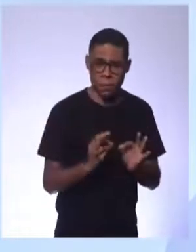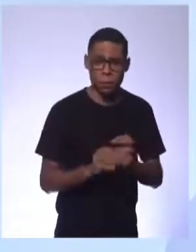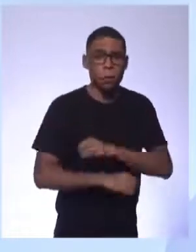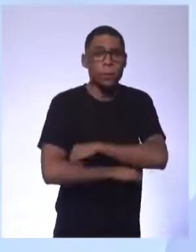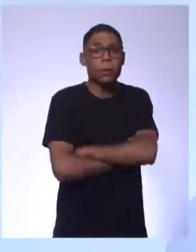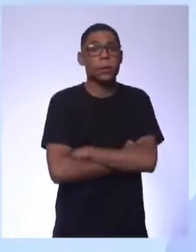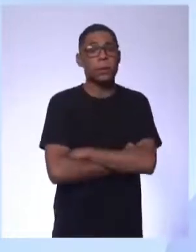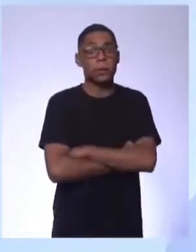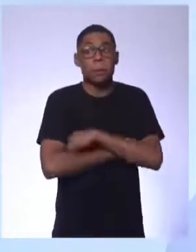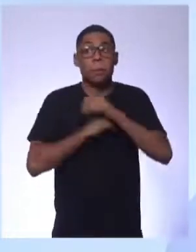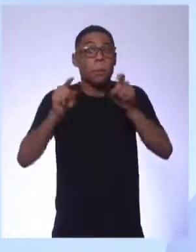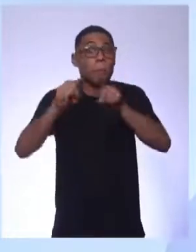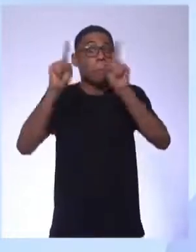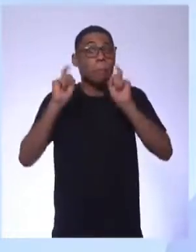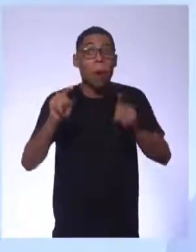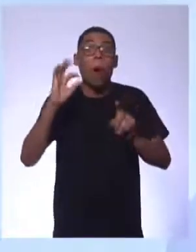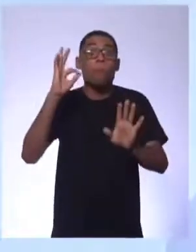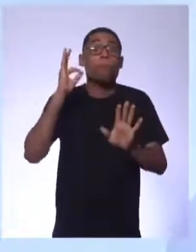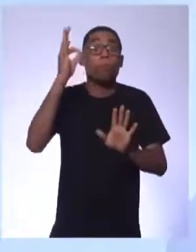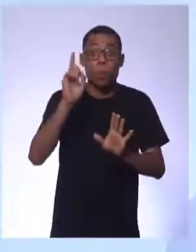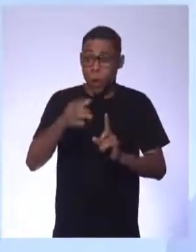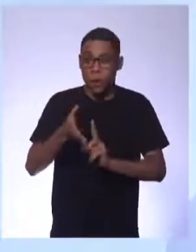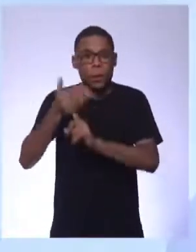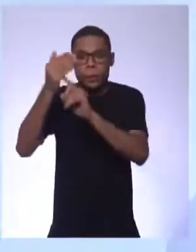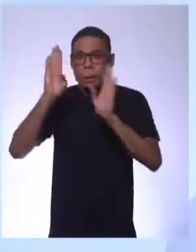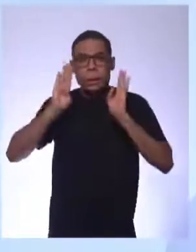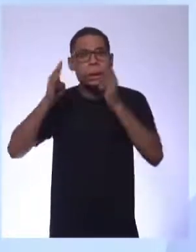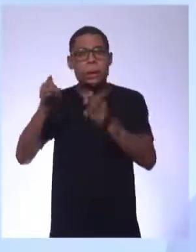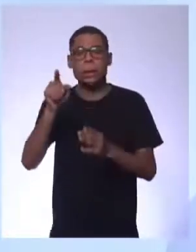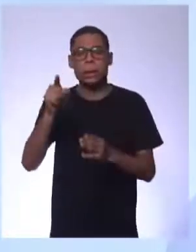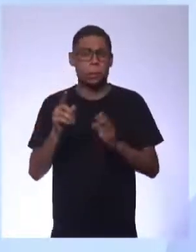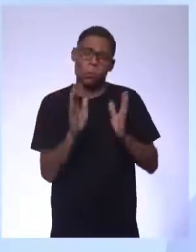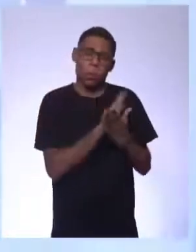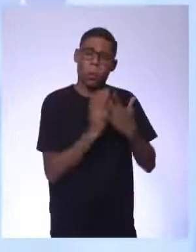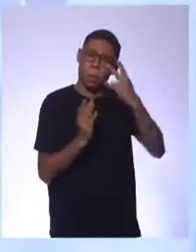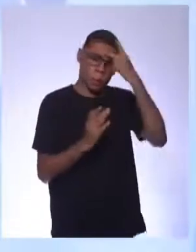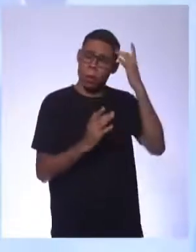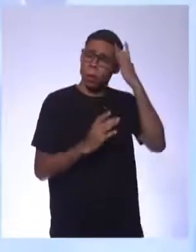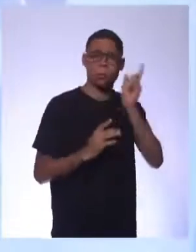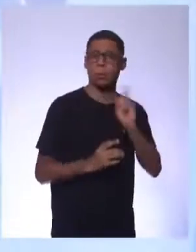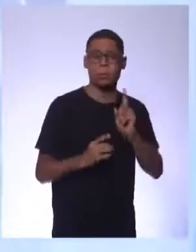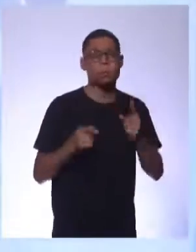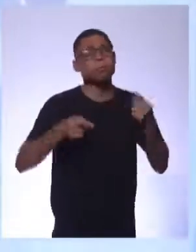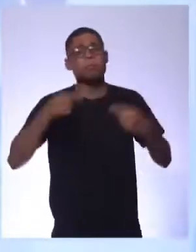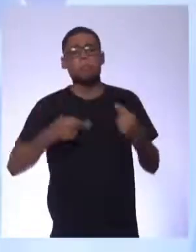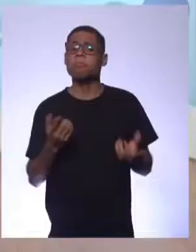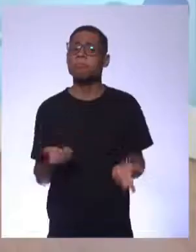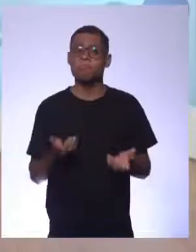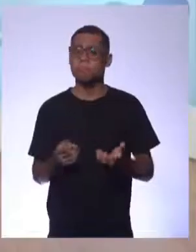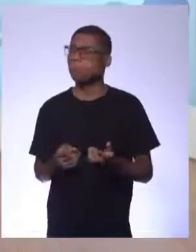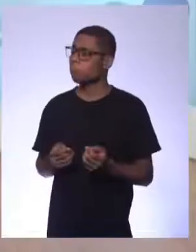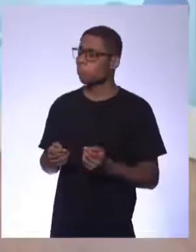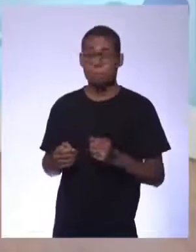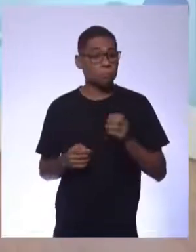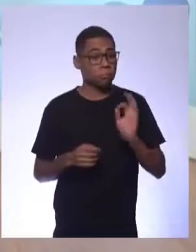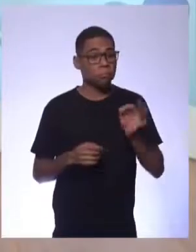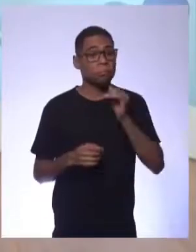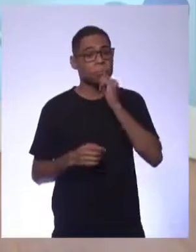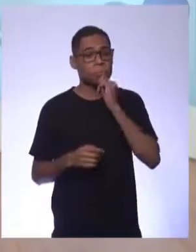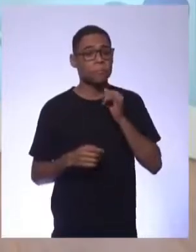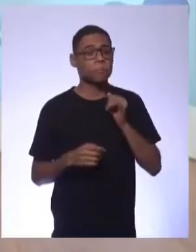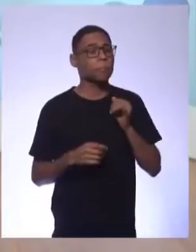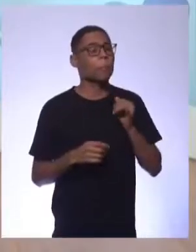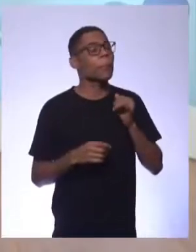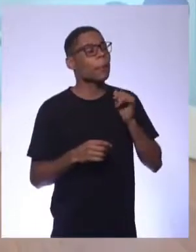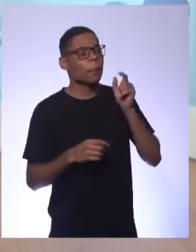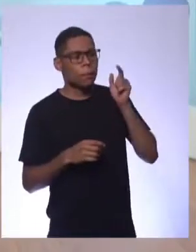que vão tomar, o futuro é tecnológico e tal. Tem gente que acha que não. Tem aí uma questão polêmica para você pensar. Acho que poderia também ser se isso é um